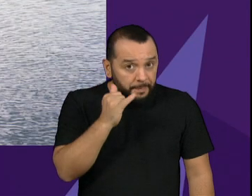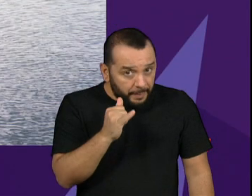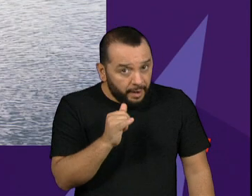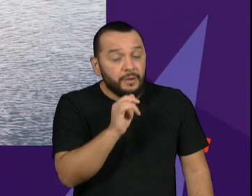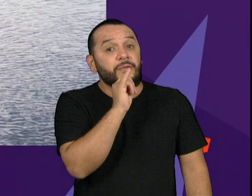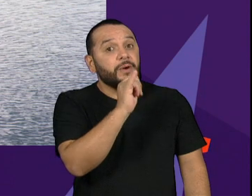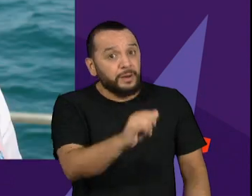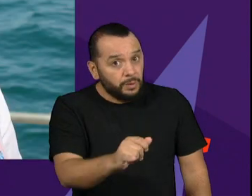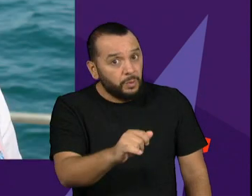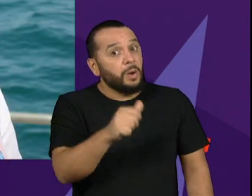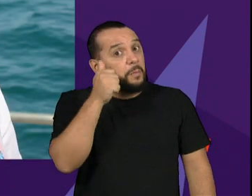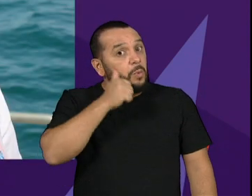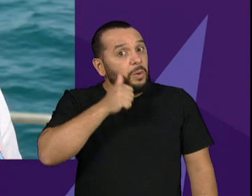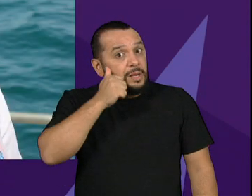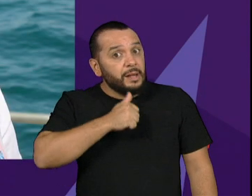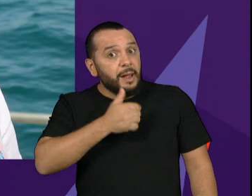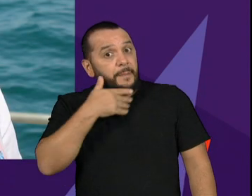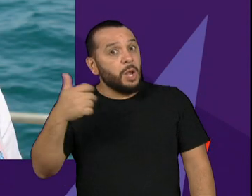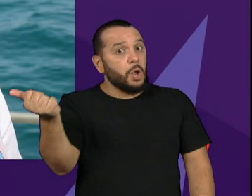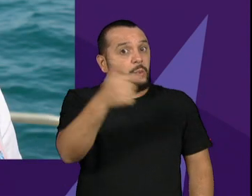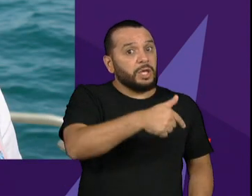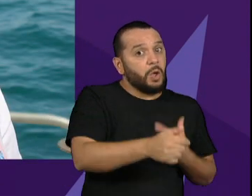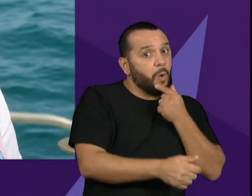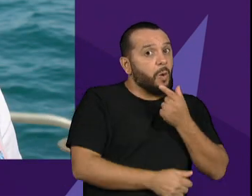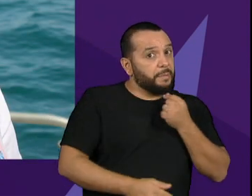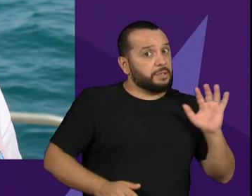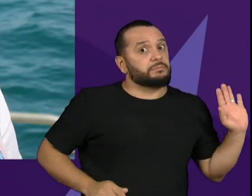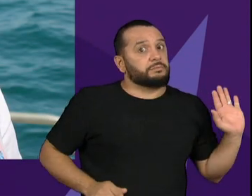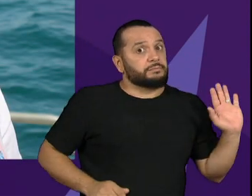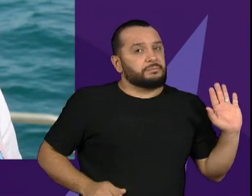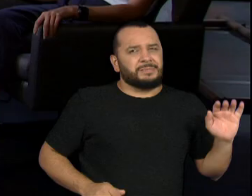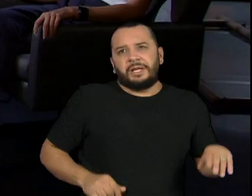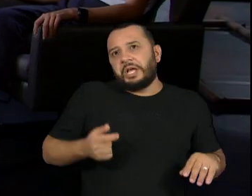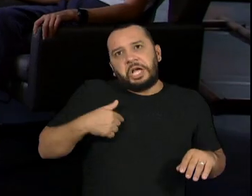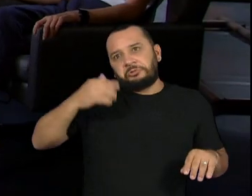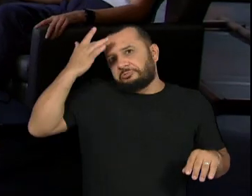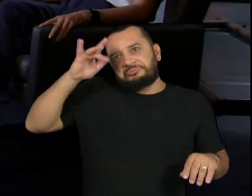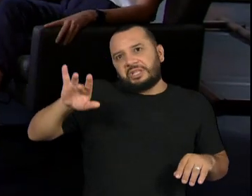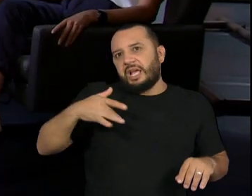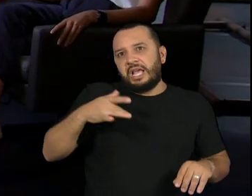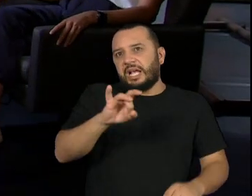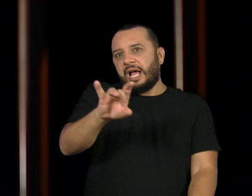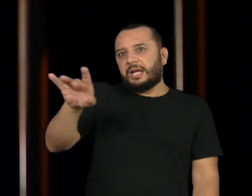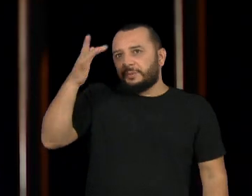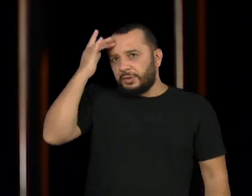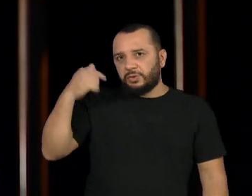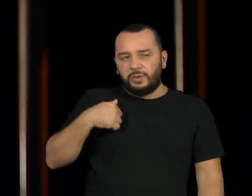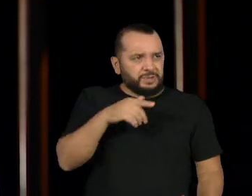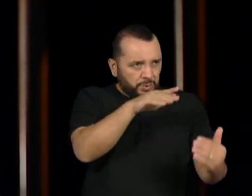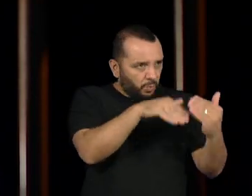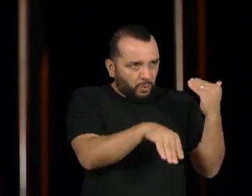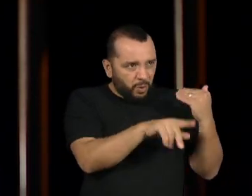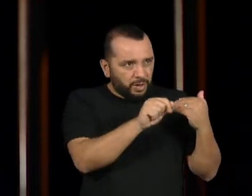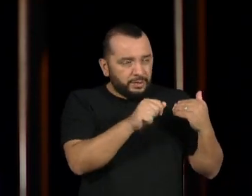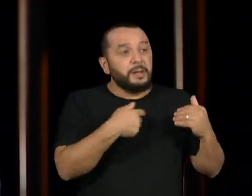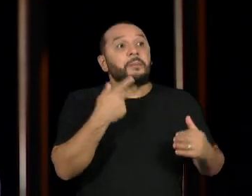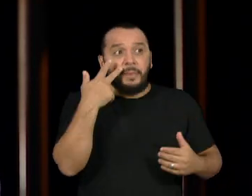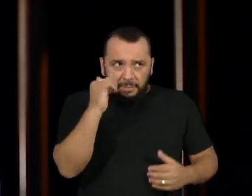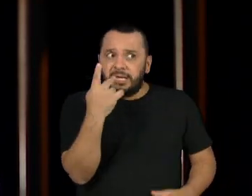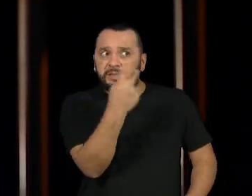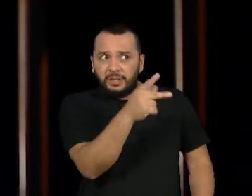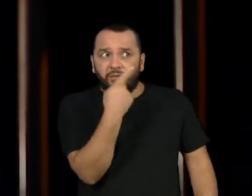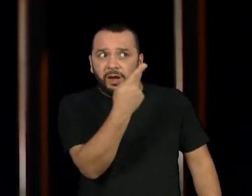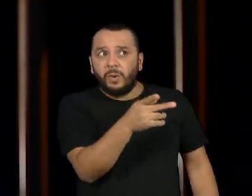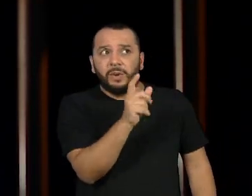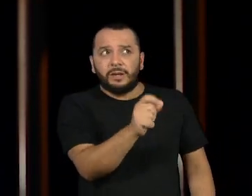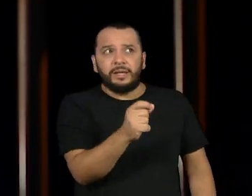melhores navegadoras. Eu não sei se dá pra gente falar assim, acho que vai de cada um. Você não concorda com ele? Porque ele fala que o homem